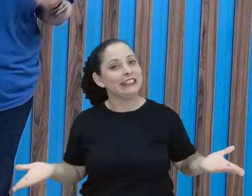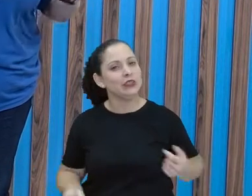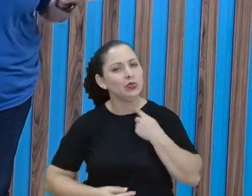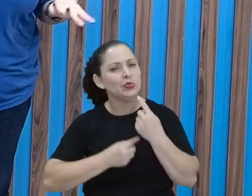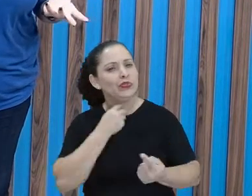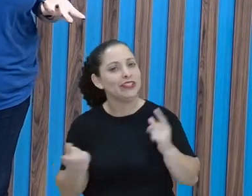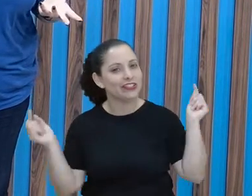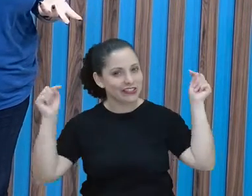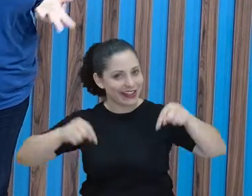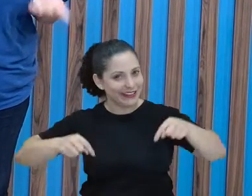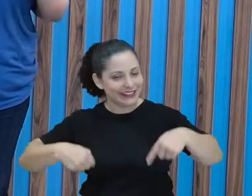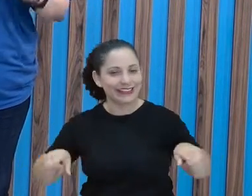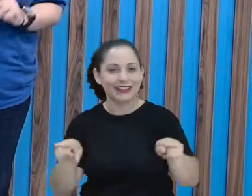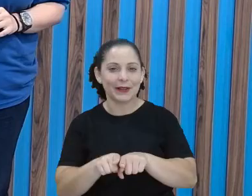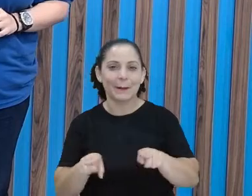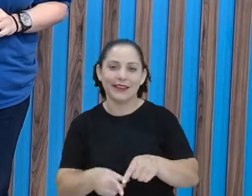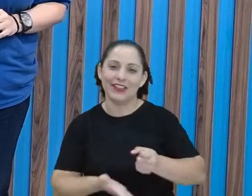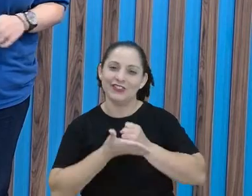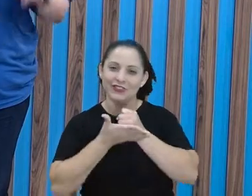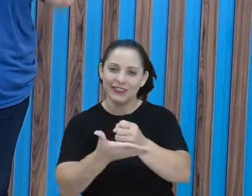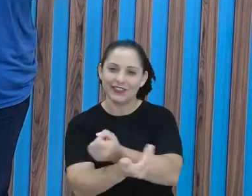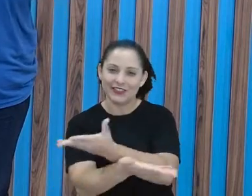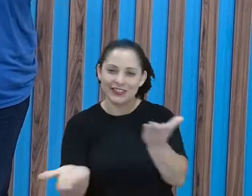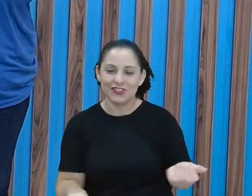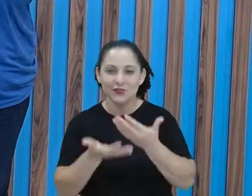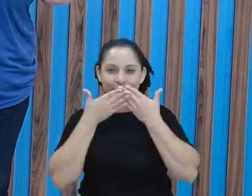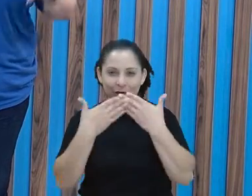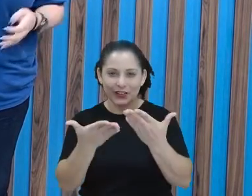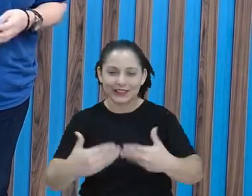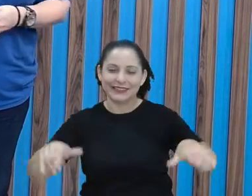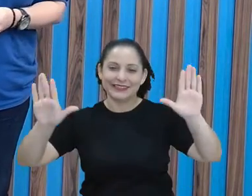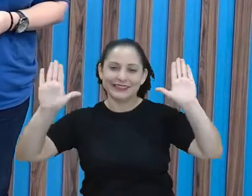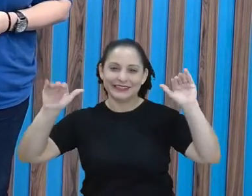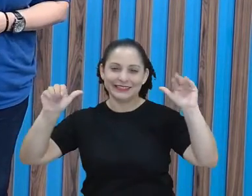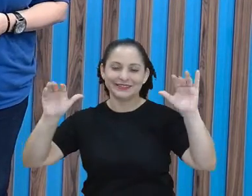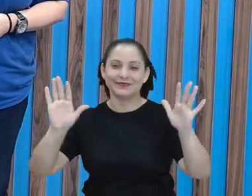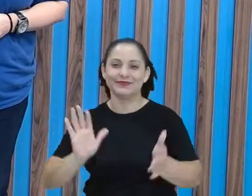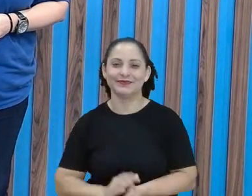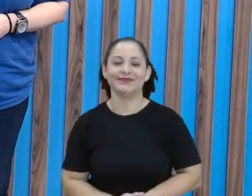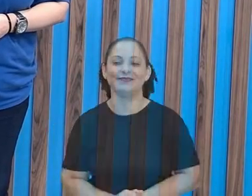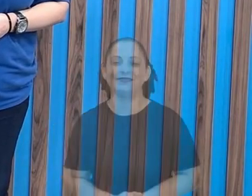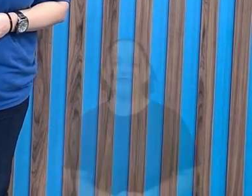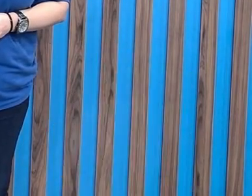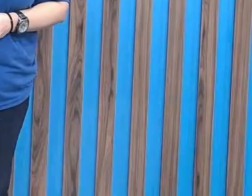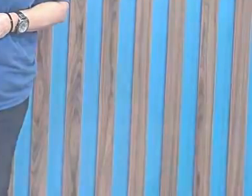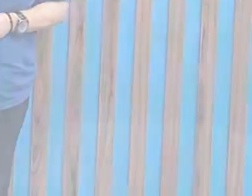qualquer coisa estamos aqui também para ajudar vocês. Um beijo, até a próxima aula.